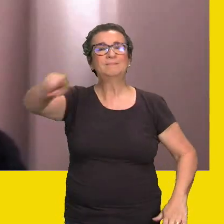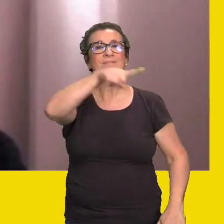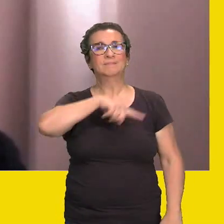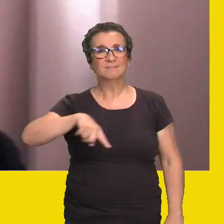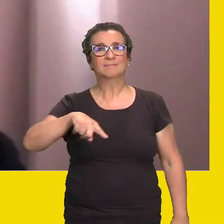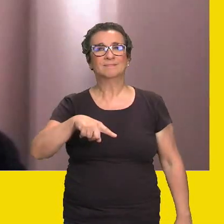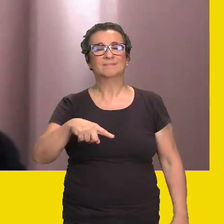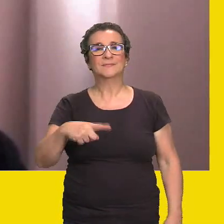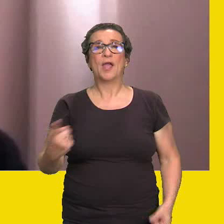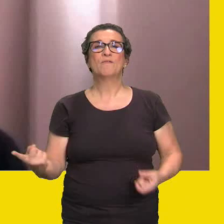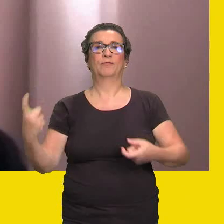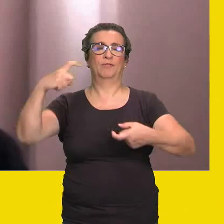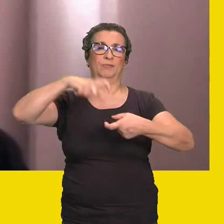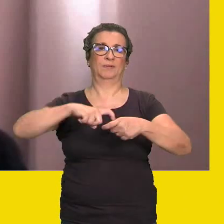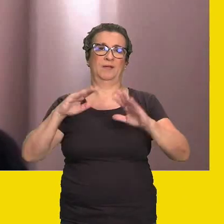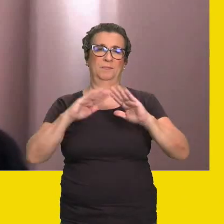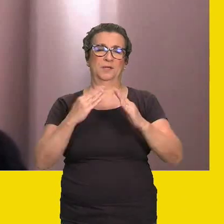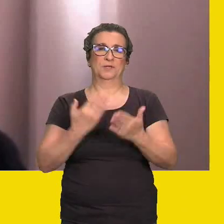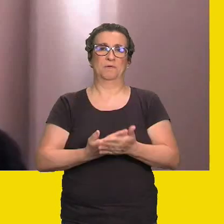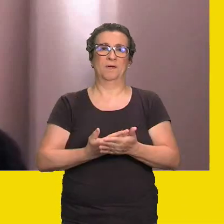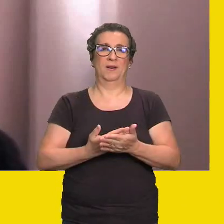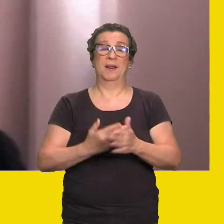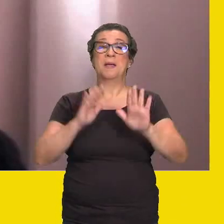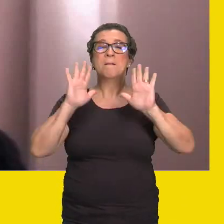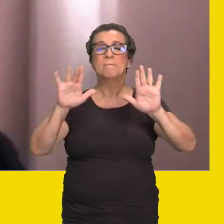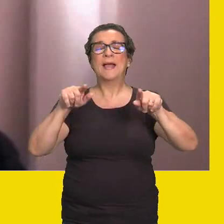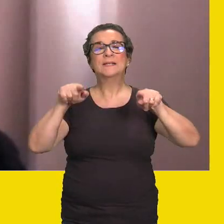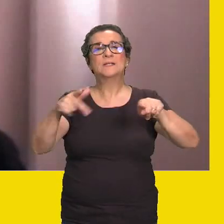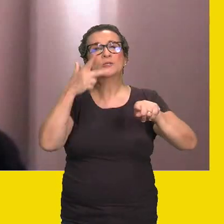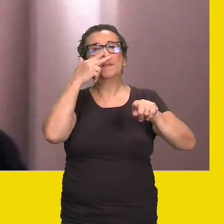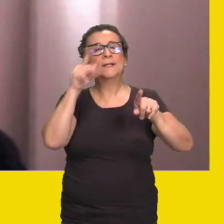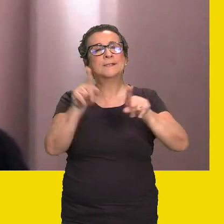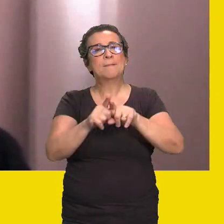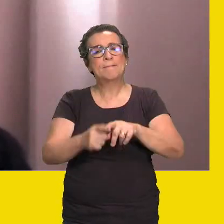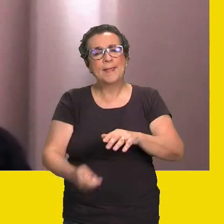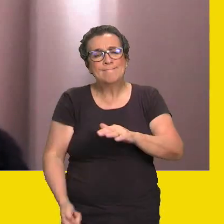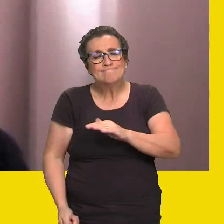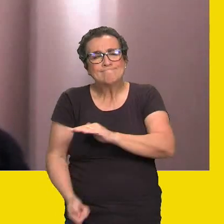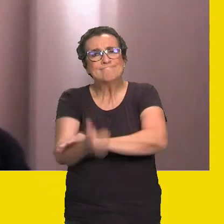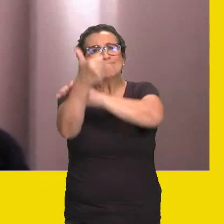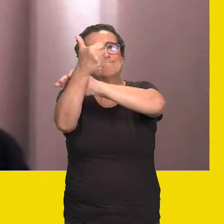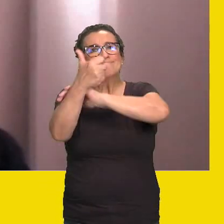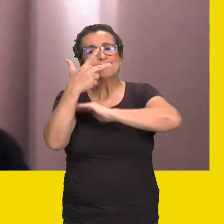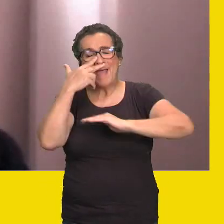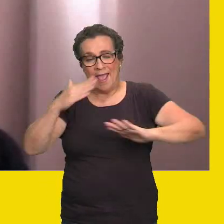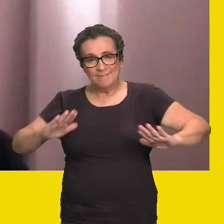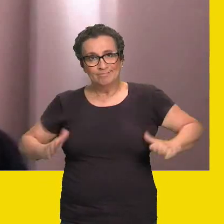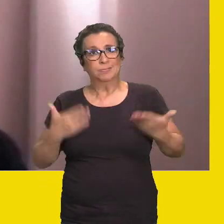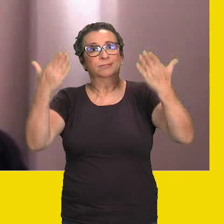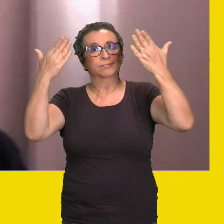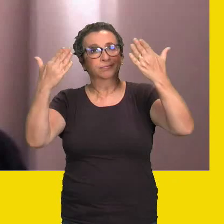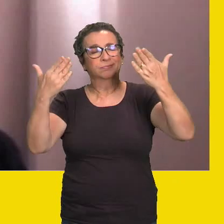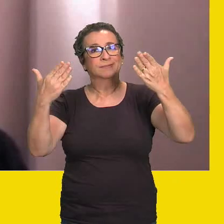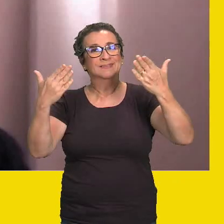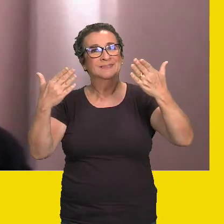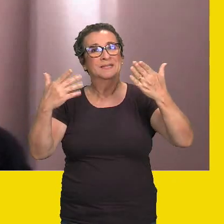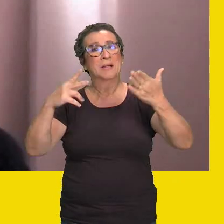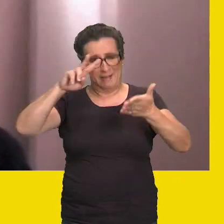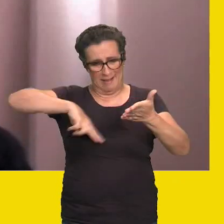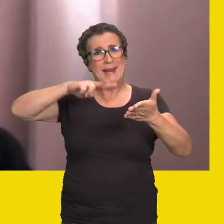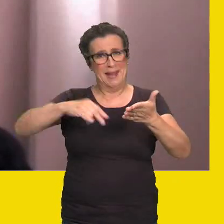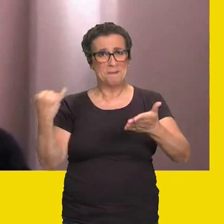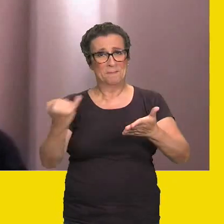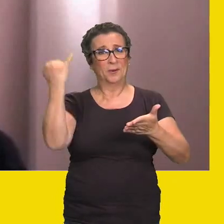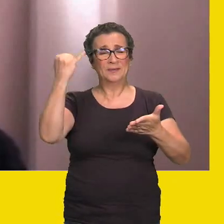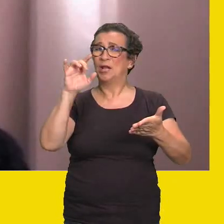difícil retornar à escola, né? Mas que isso dá um certo estímulo, que a leitura ela é importante, né? Não